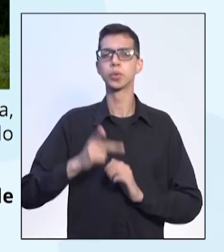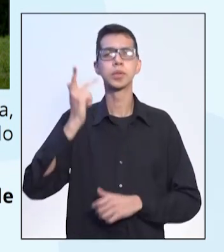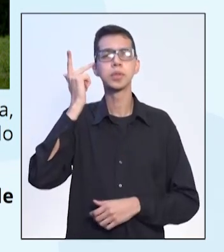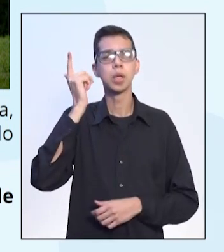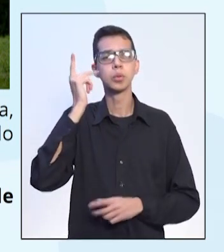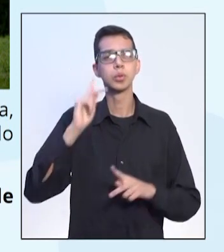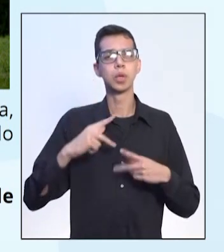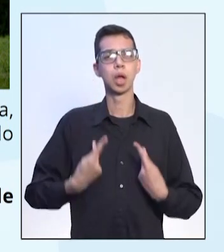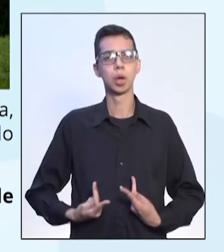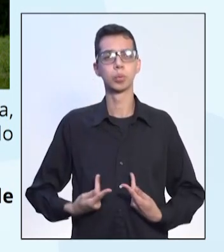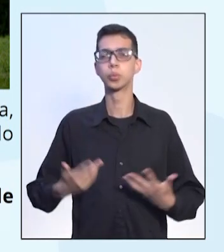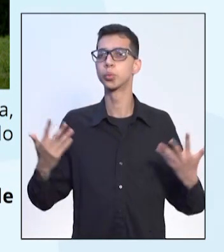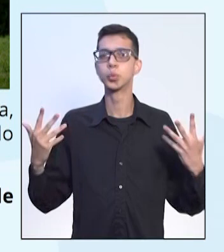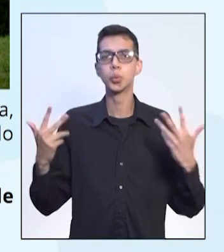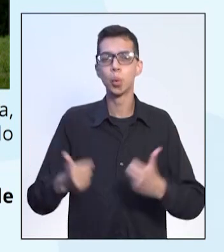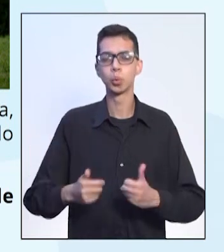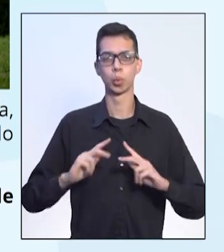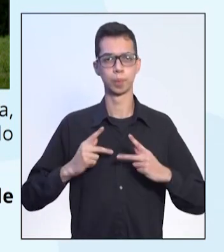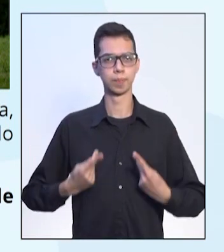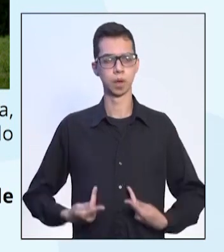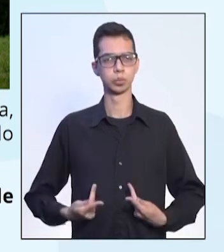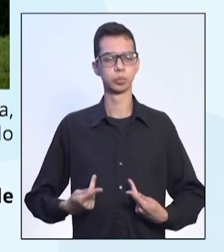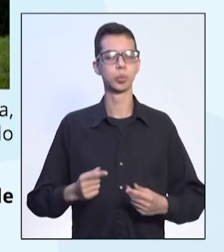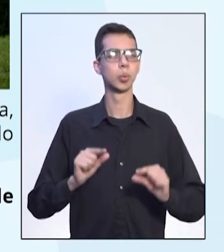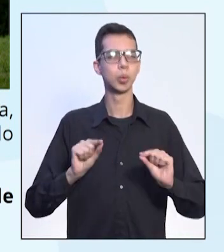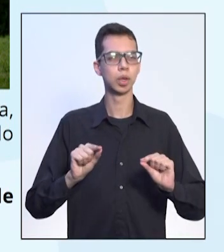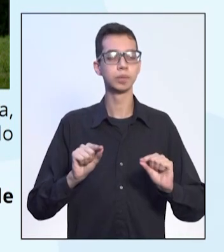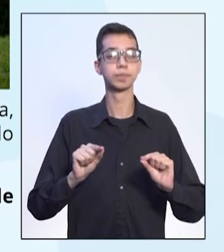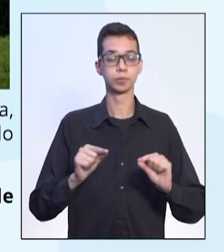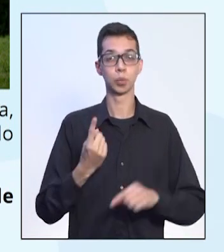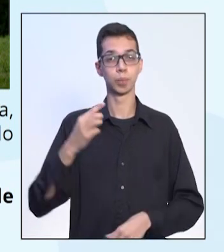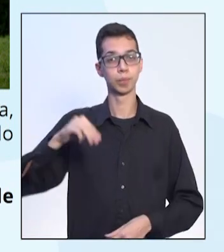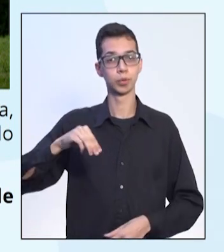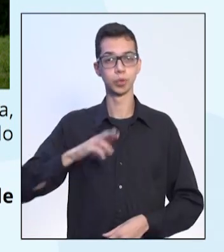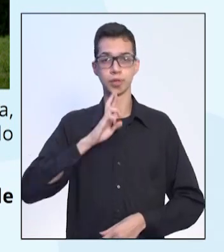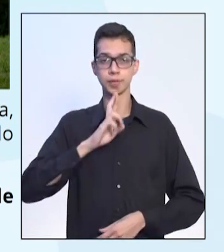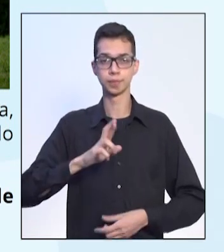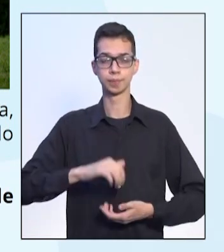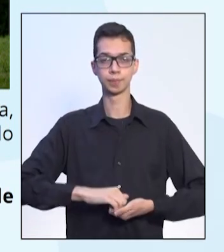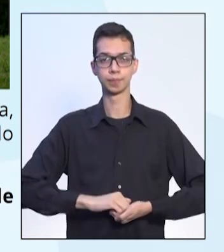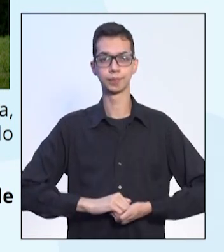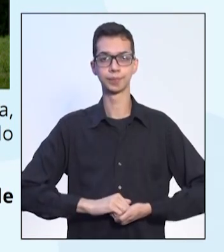de todos os seres humanos, digamos assim? 60 segundinhos, galera.